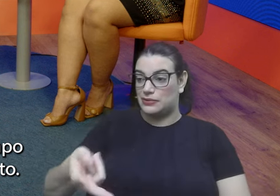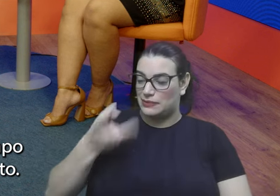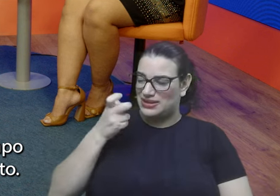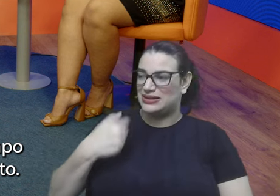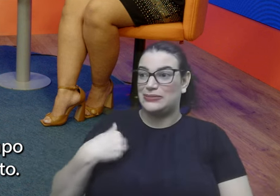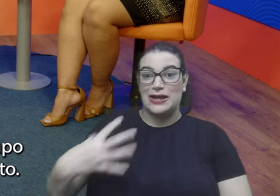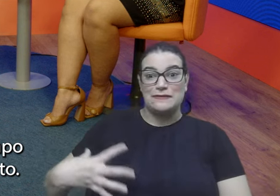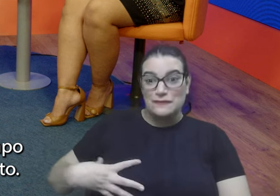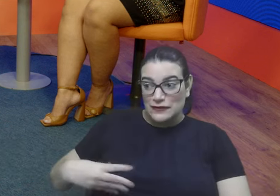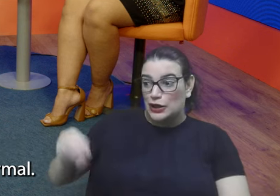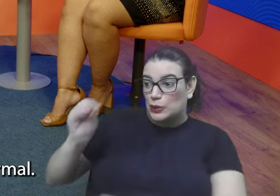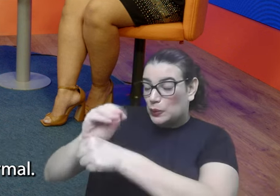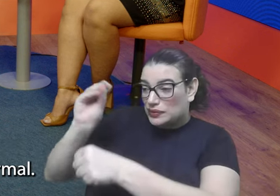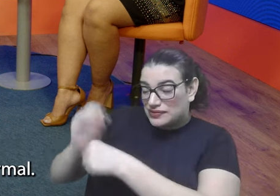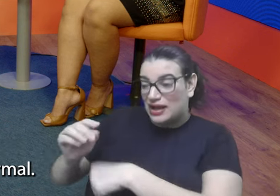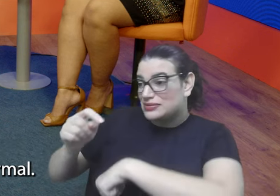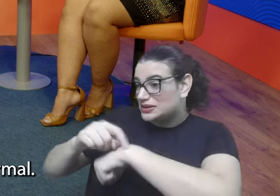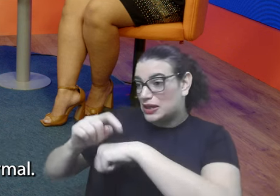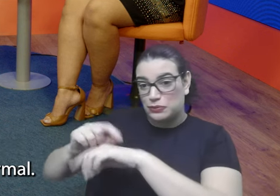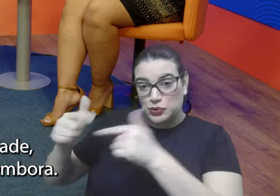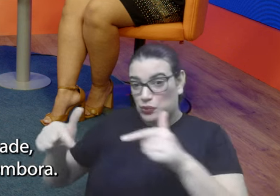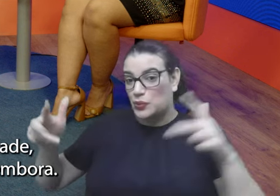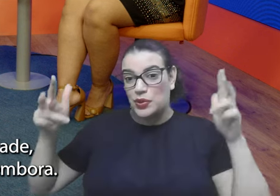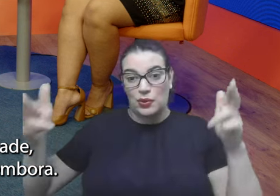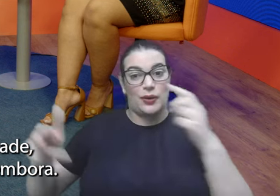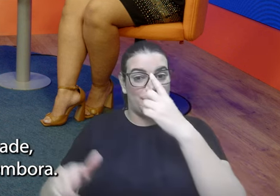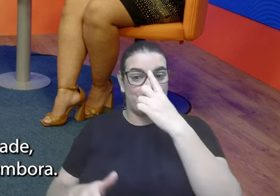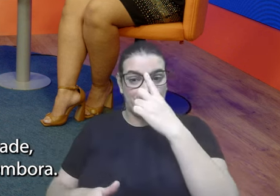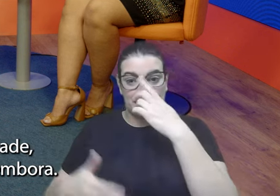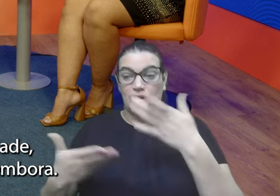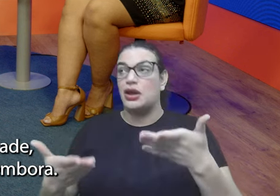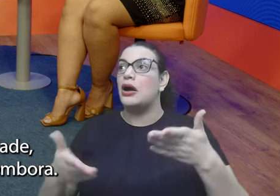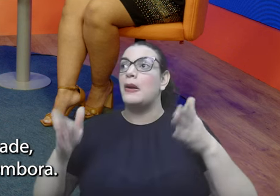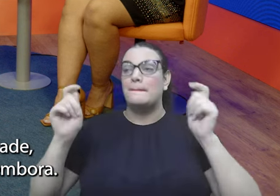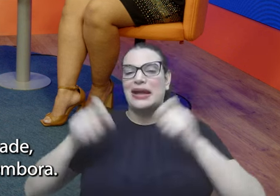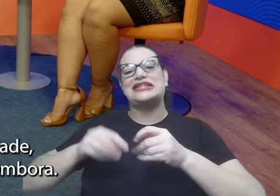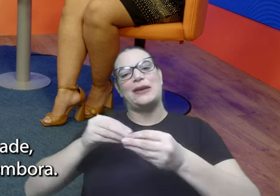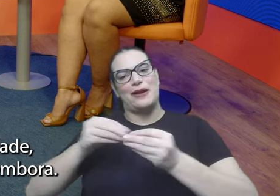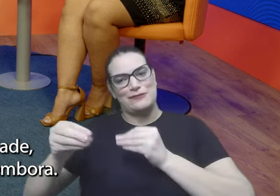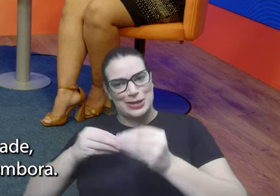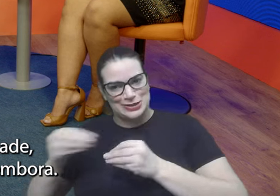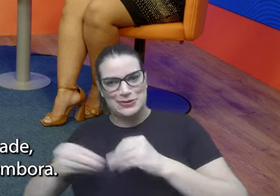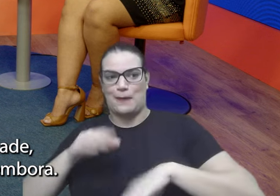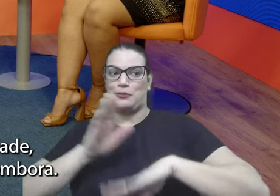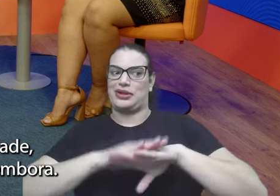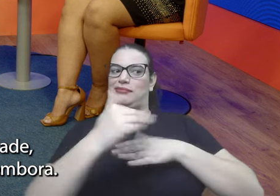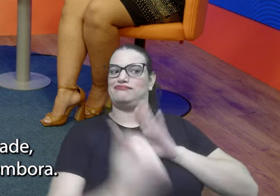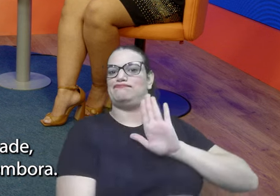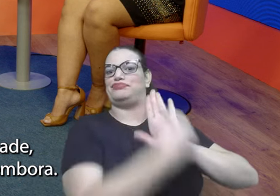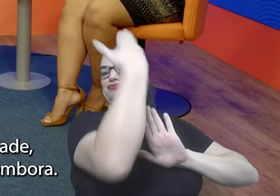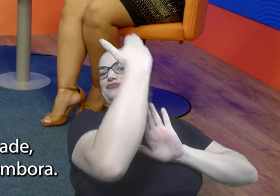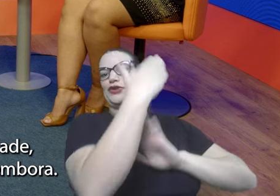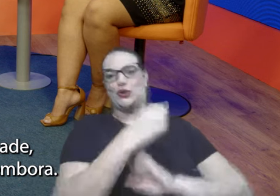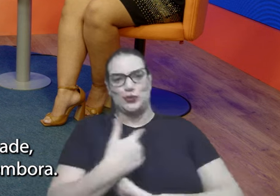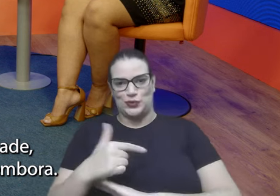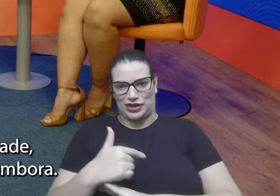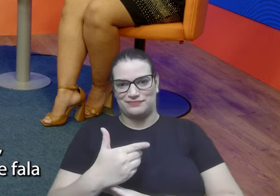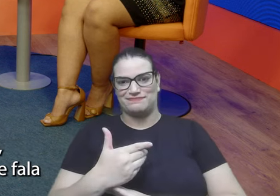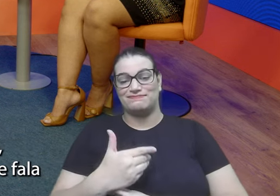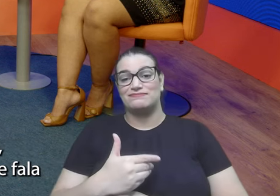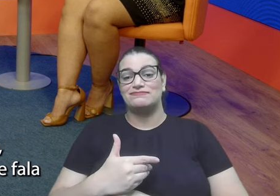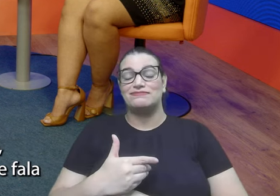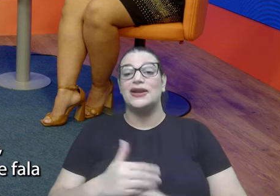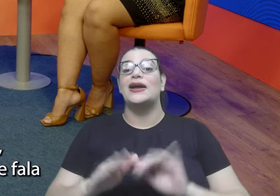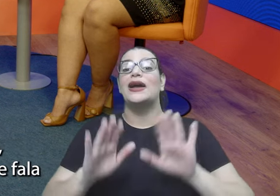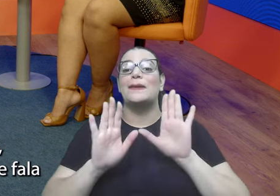mesmo jeito se ela tivesse no emprego formal só que ela tem uma flexibilidade porque ninguém vai mandar ela embora